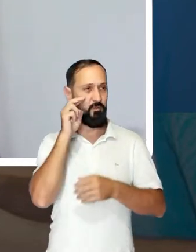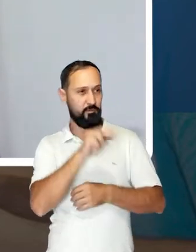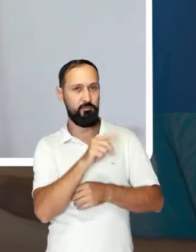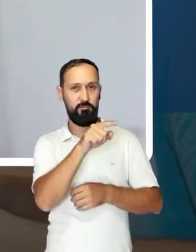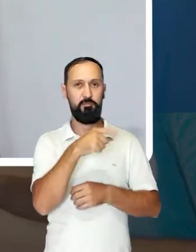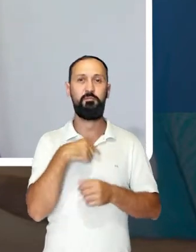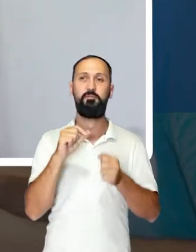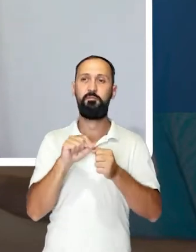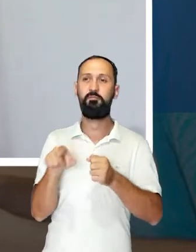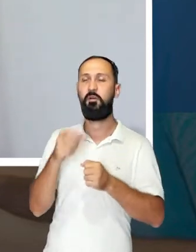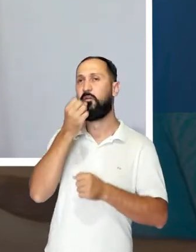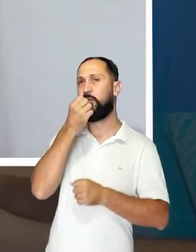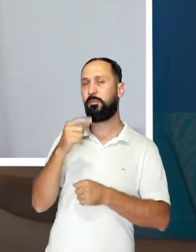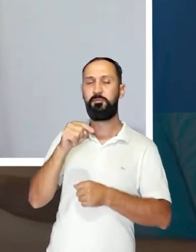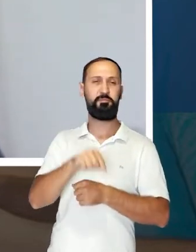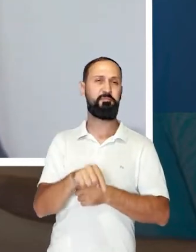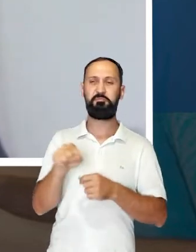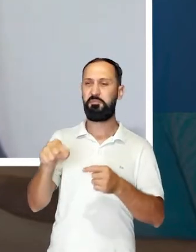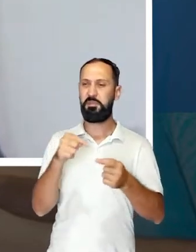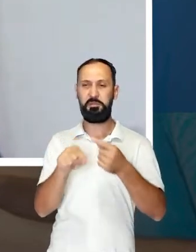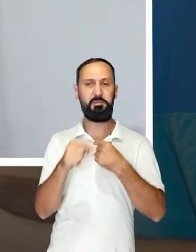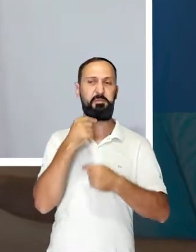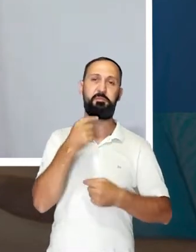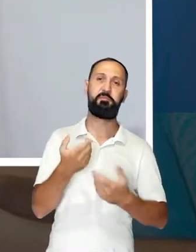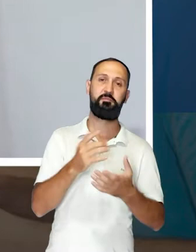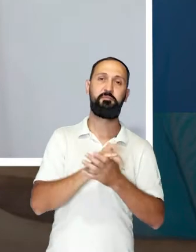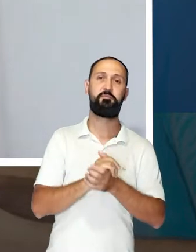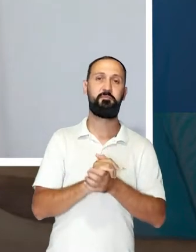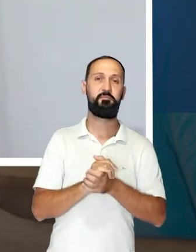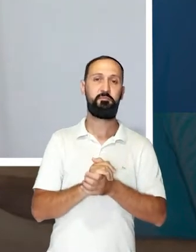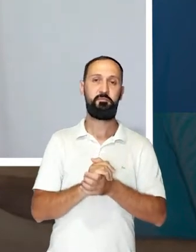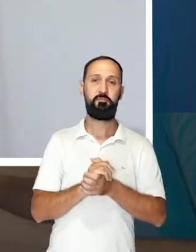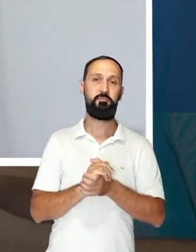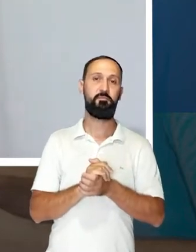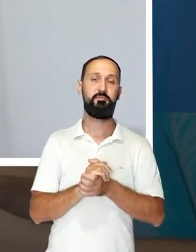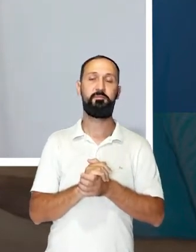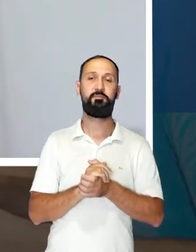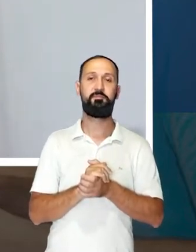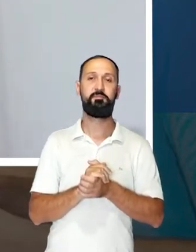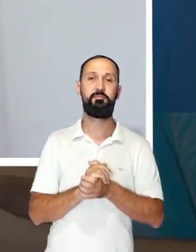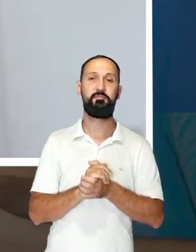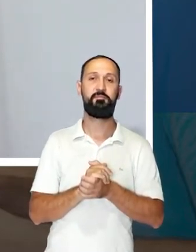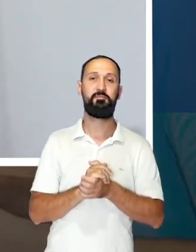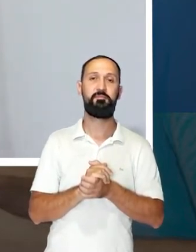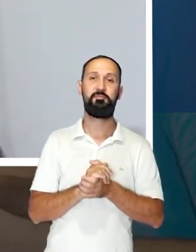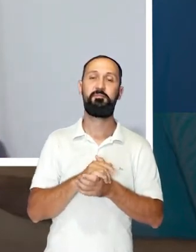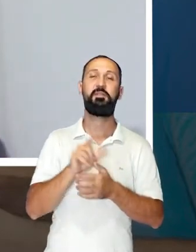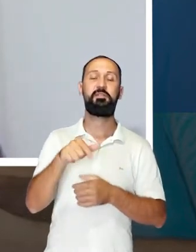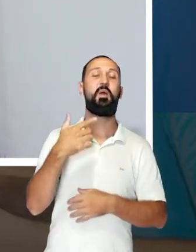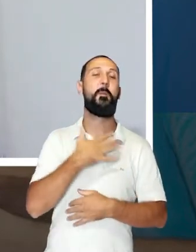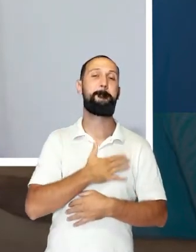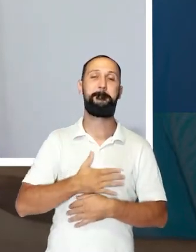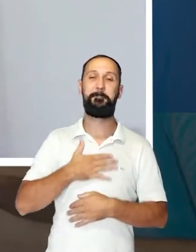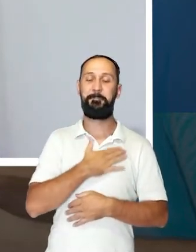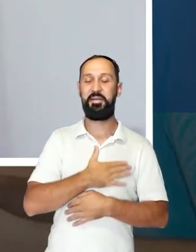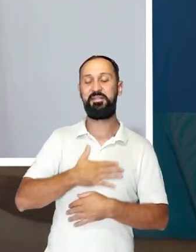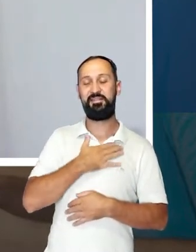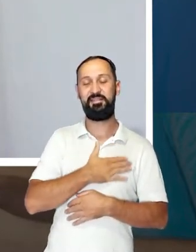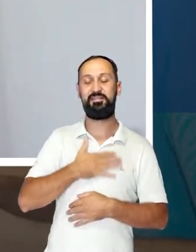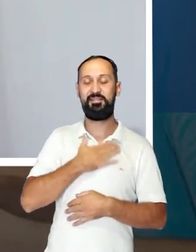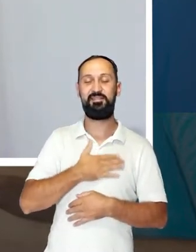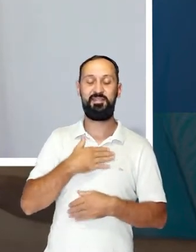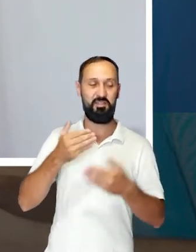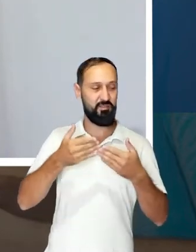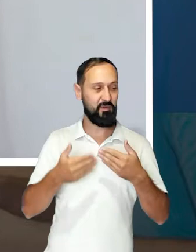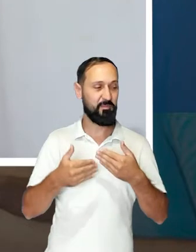faz, ele fica olhando, pô, isso aqui eu fiz, ficou bom, isso aqui não consegui, mas é mais um dos